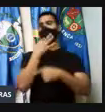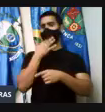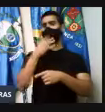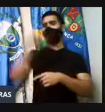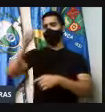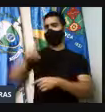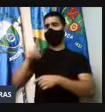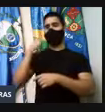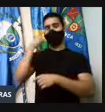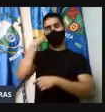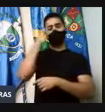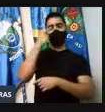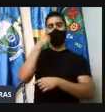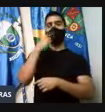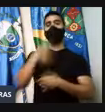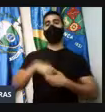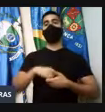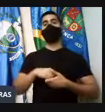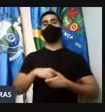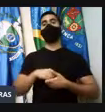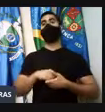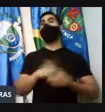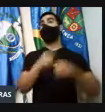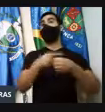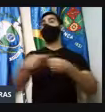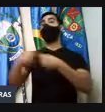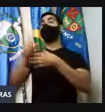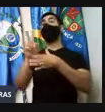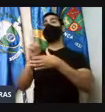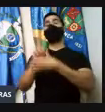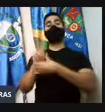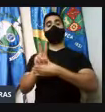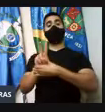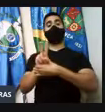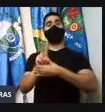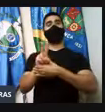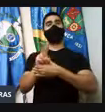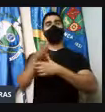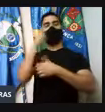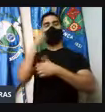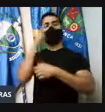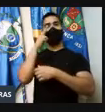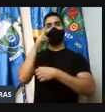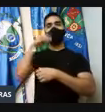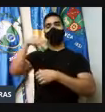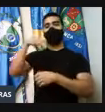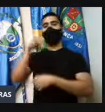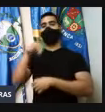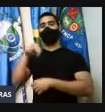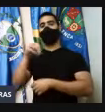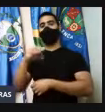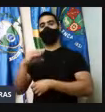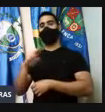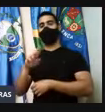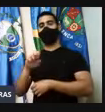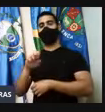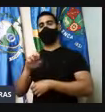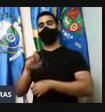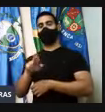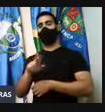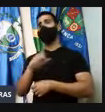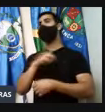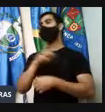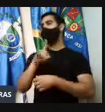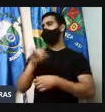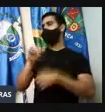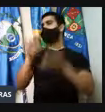deficiência sensorial do tipo visual, no âmbito do município de Valença, a visão monocular e instituir no calendário oficial do município de